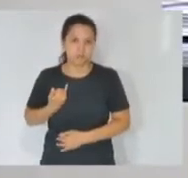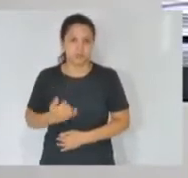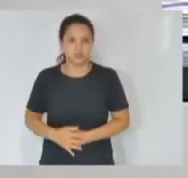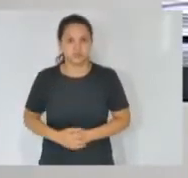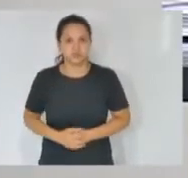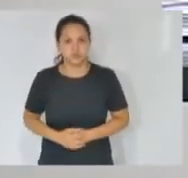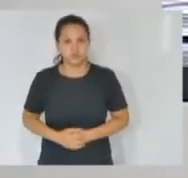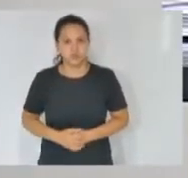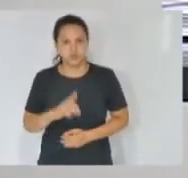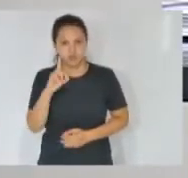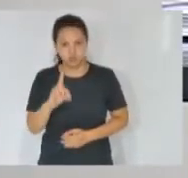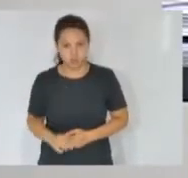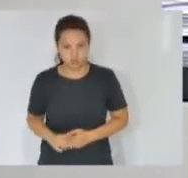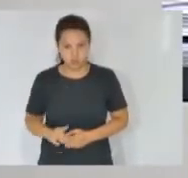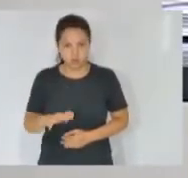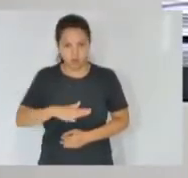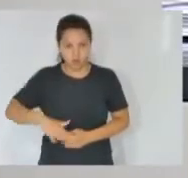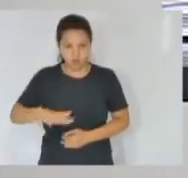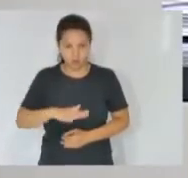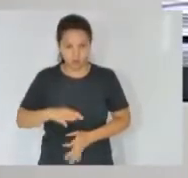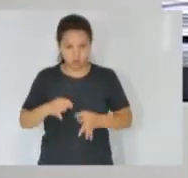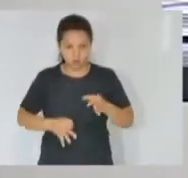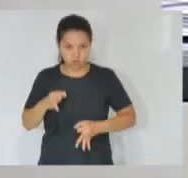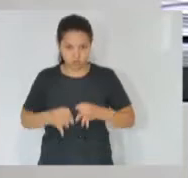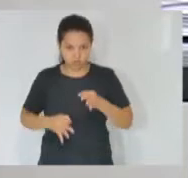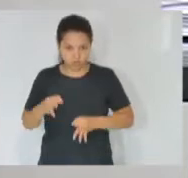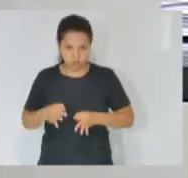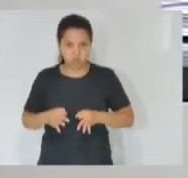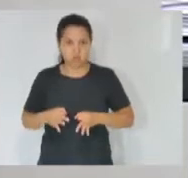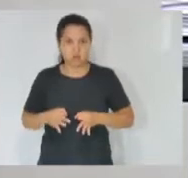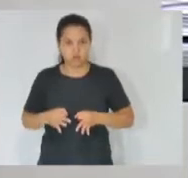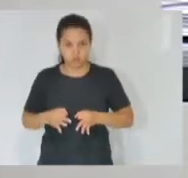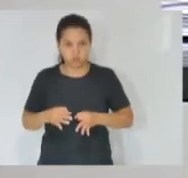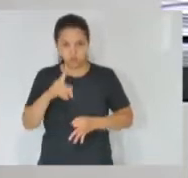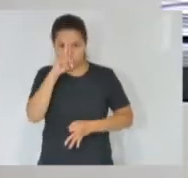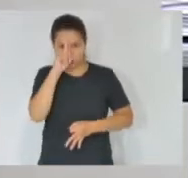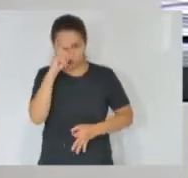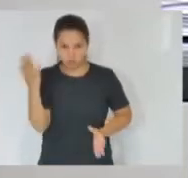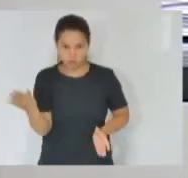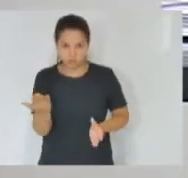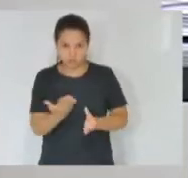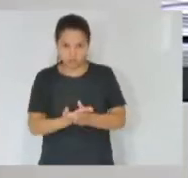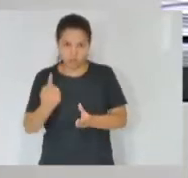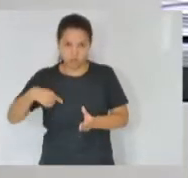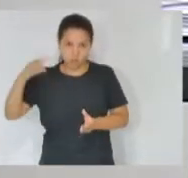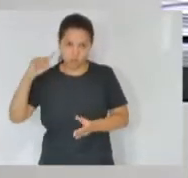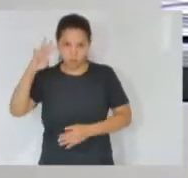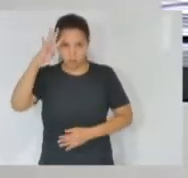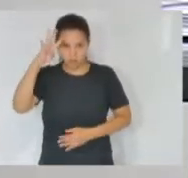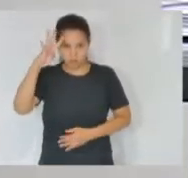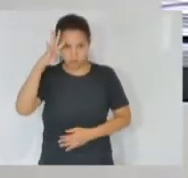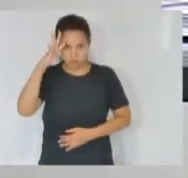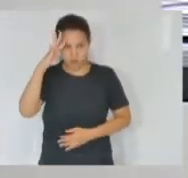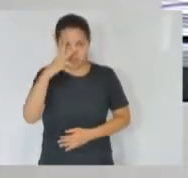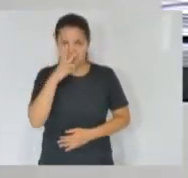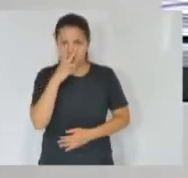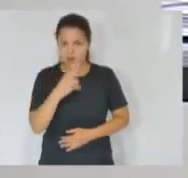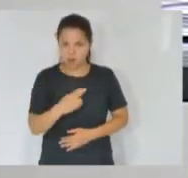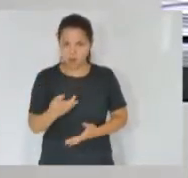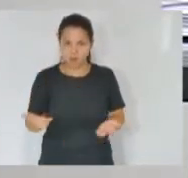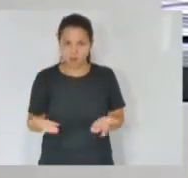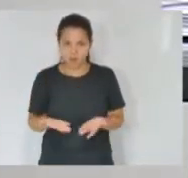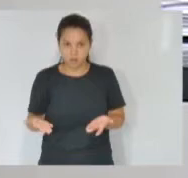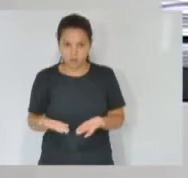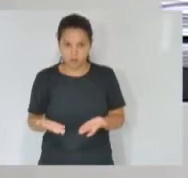a direção, a área jurídica do hospital entrou com ação na última quarta-feira, e me parece que agora, por favor,